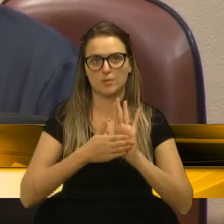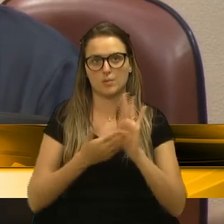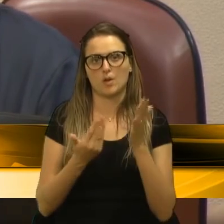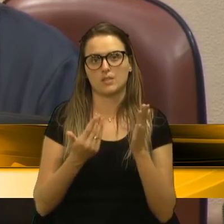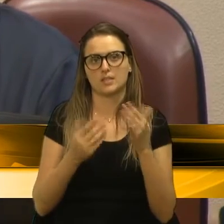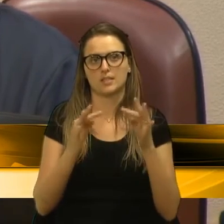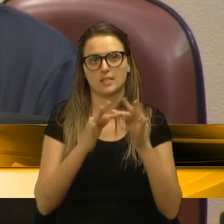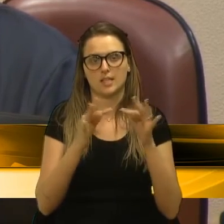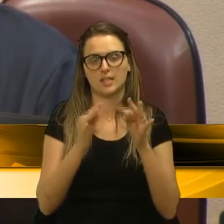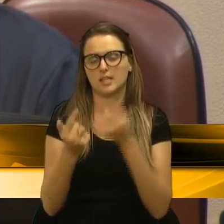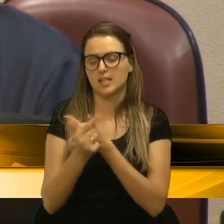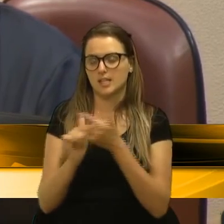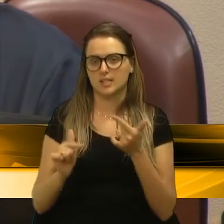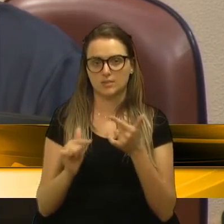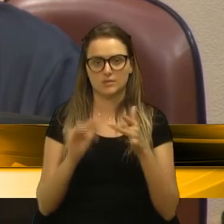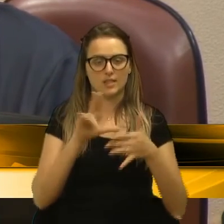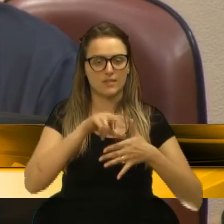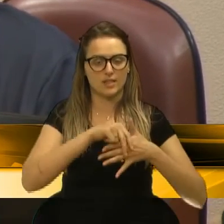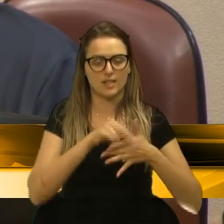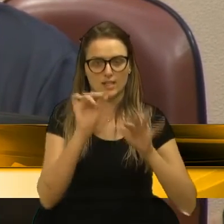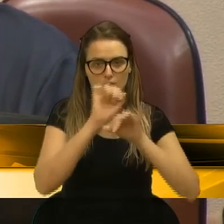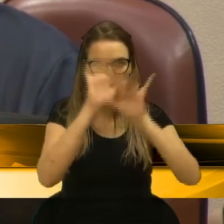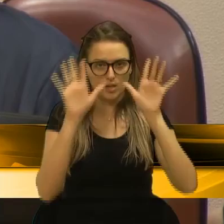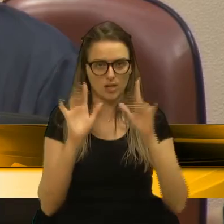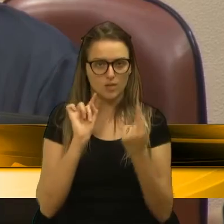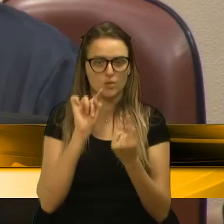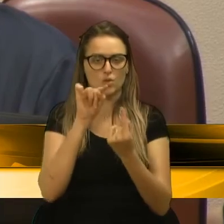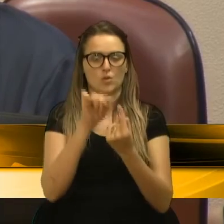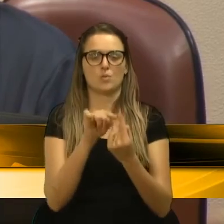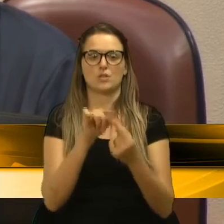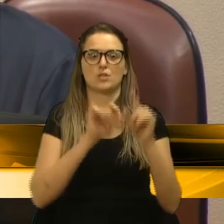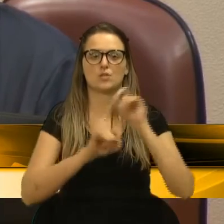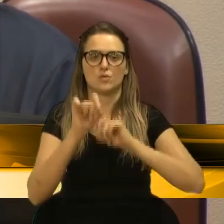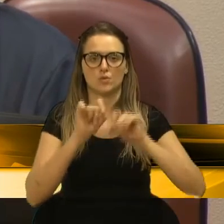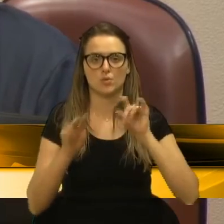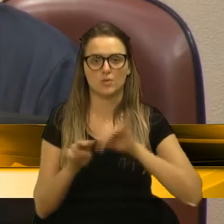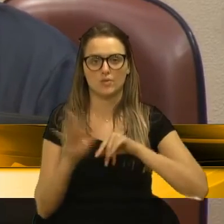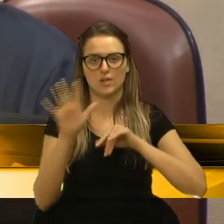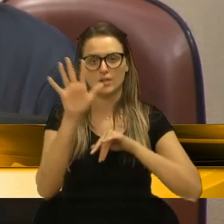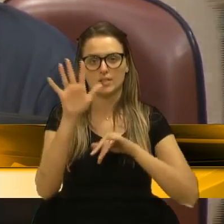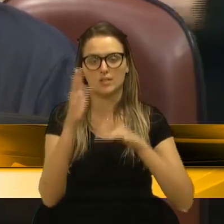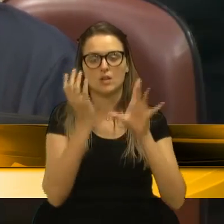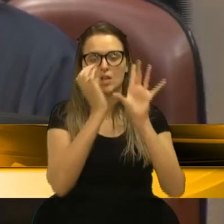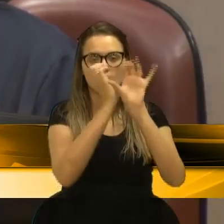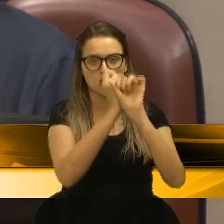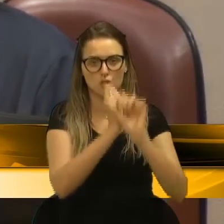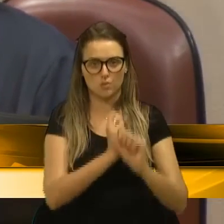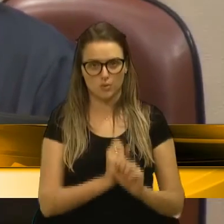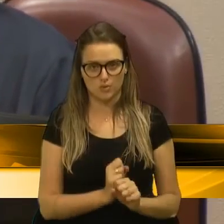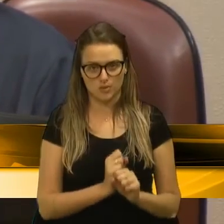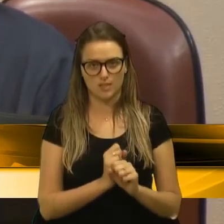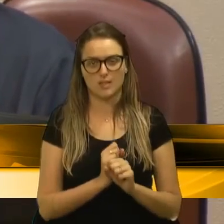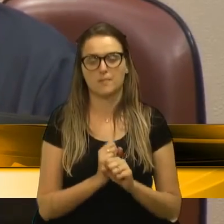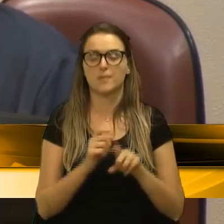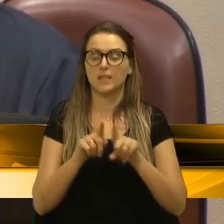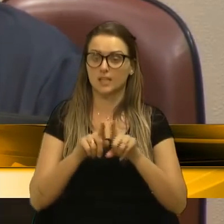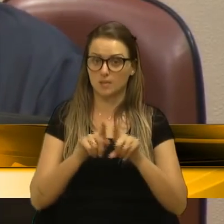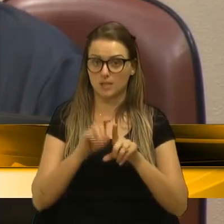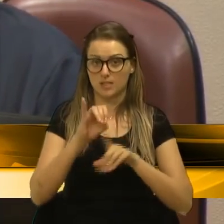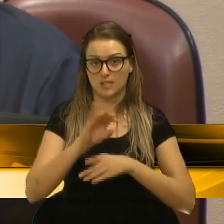auditoria que não houve fixação clara e objetiva dos aspectos a serem valorados para fins de pontuação e que a ausência